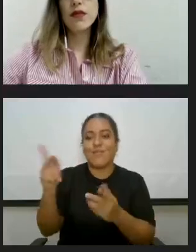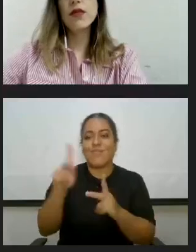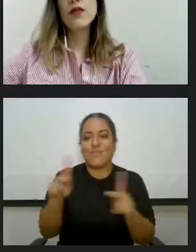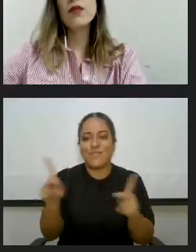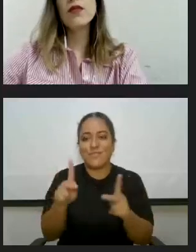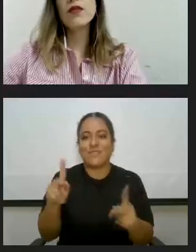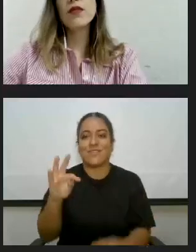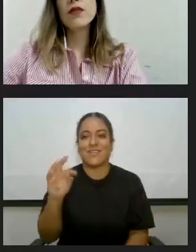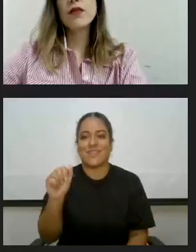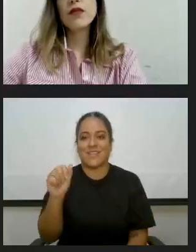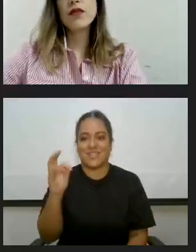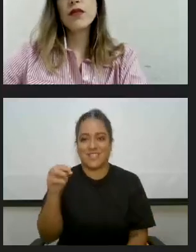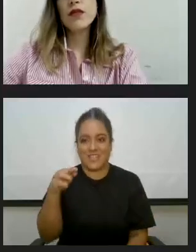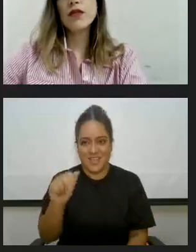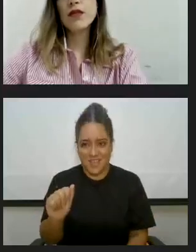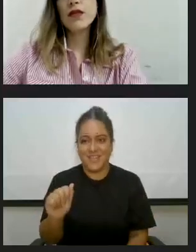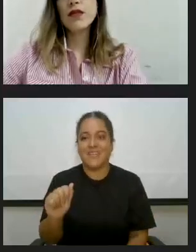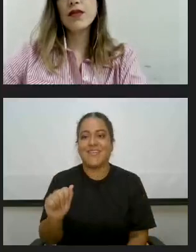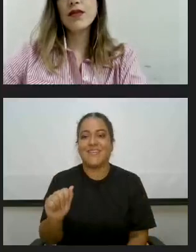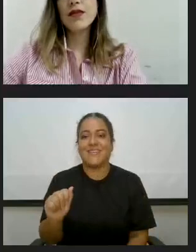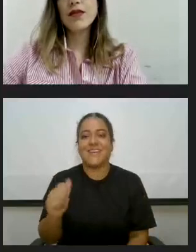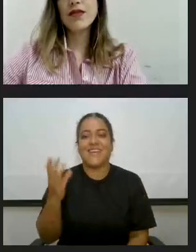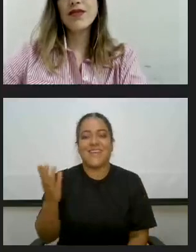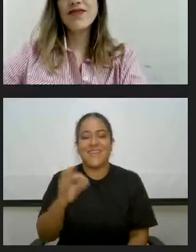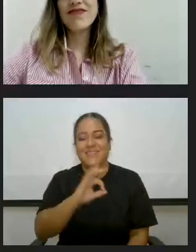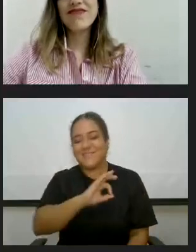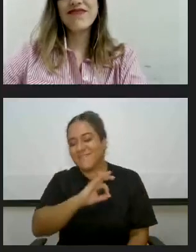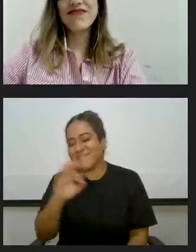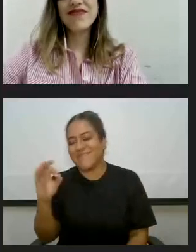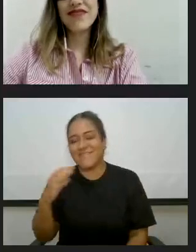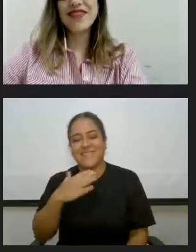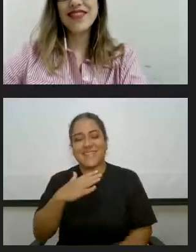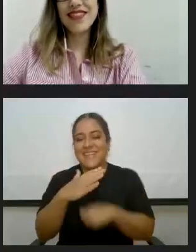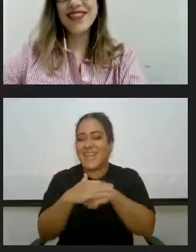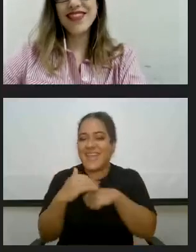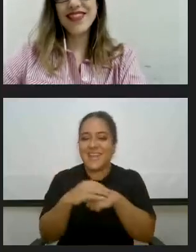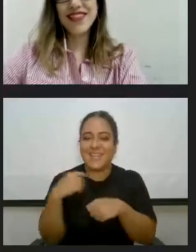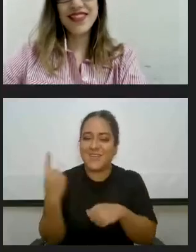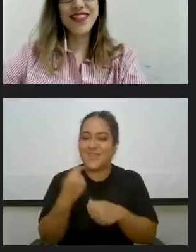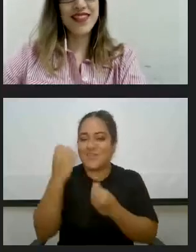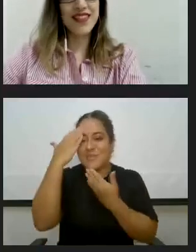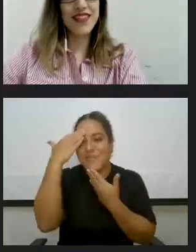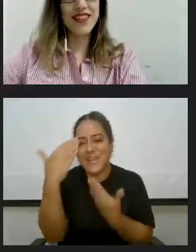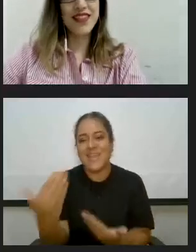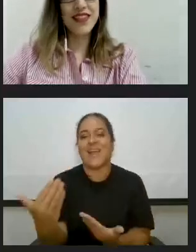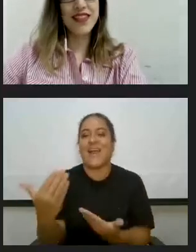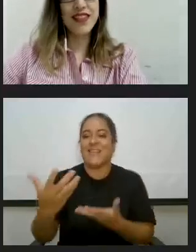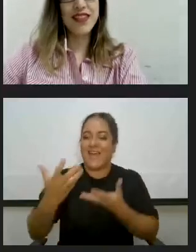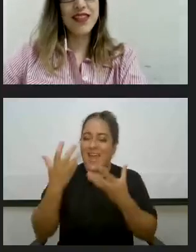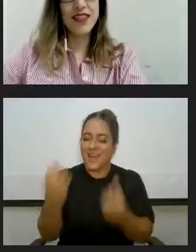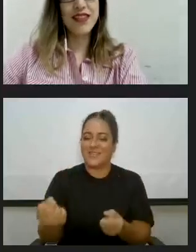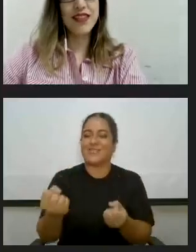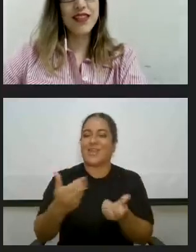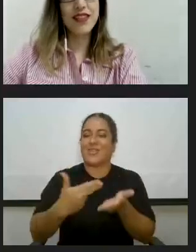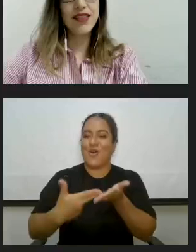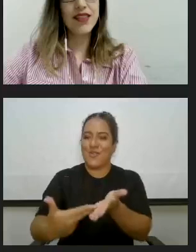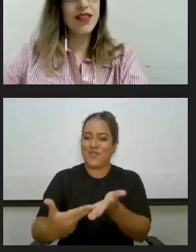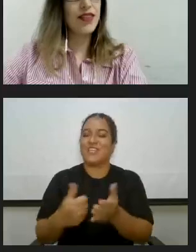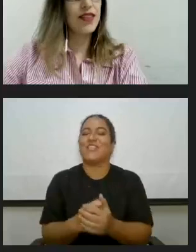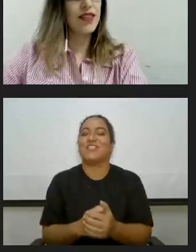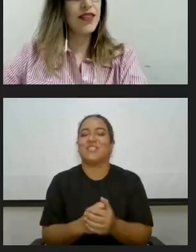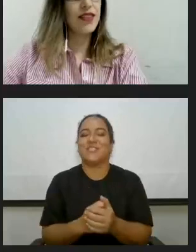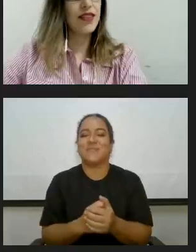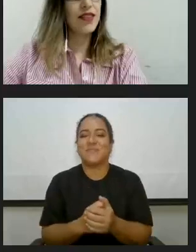Tatiana, que é uma querida nossa. Muito obrigada por ter aceito o nosso convite, professora Tatiana,